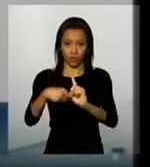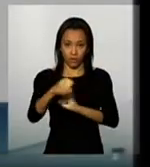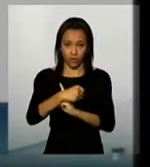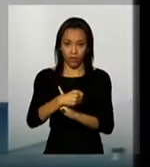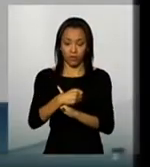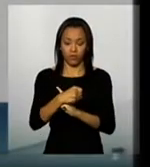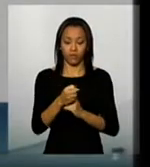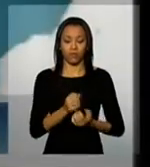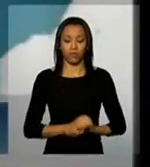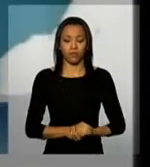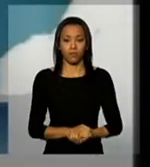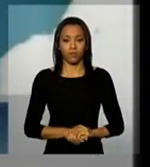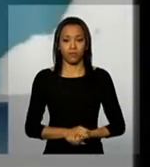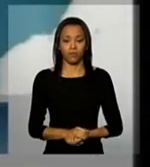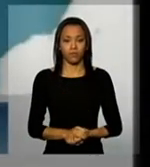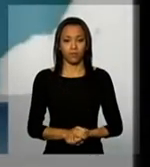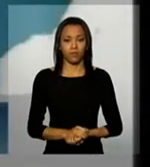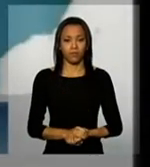Passa adiante.